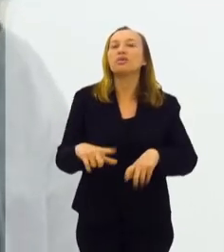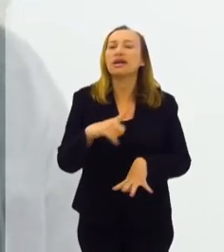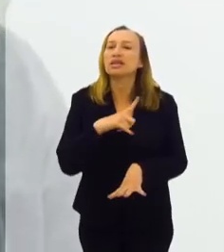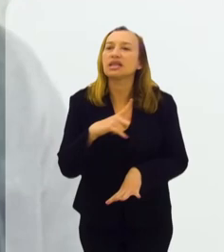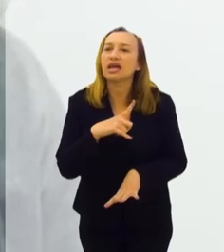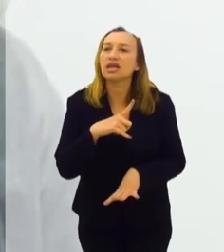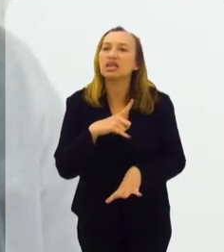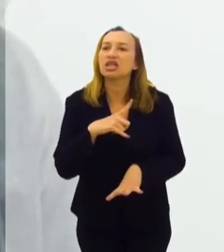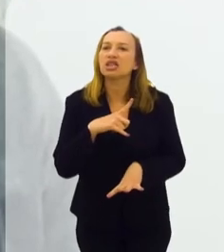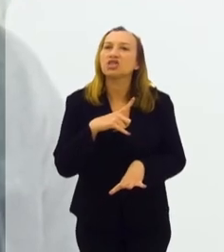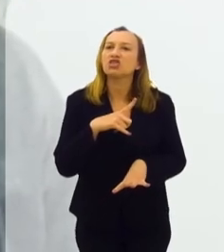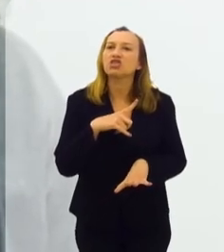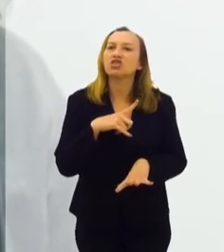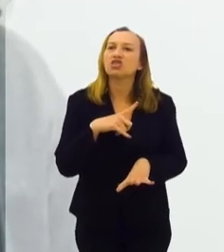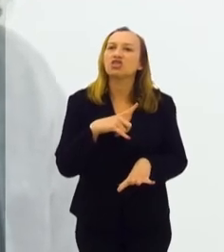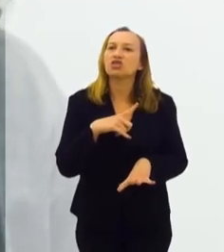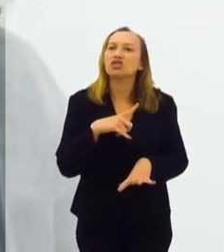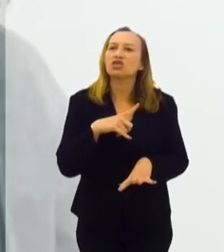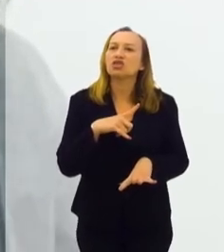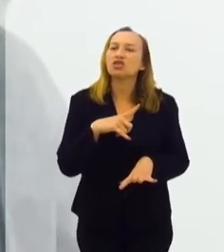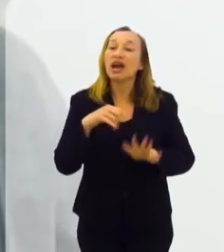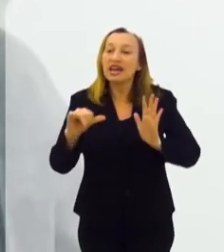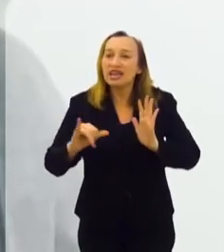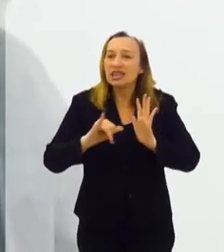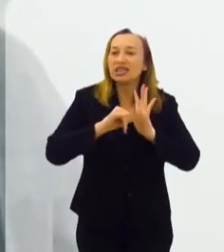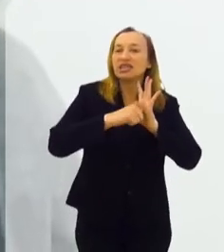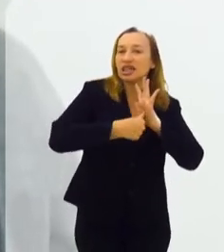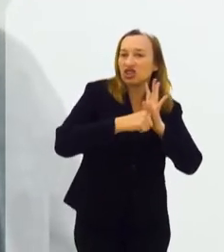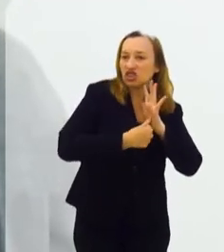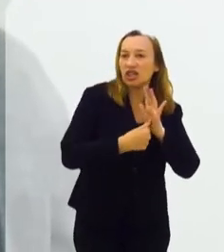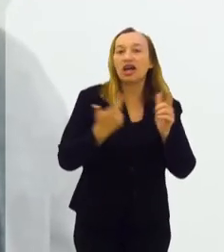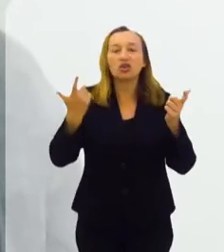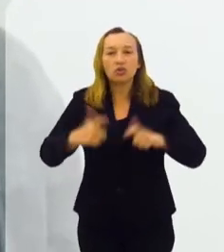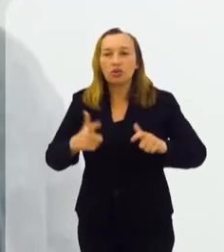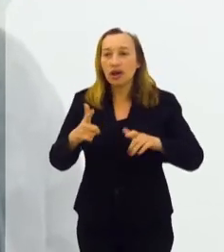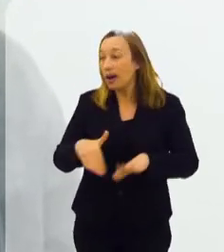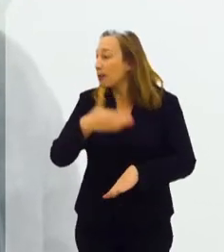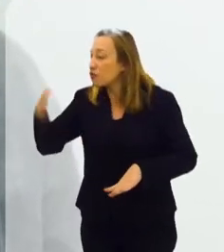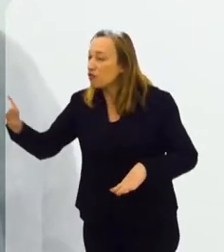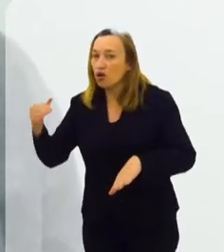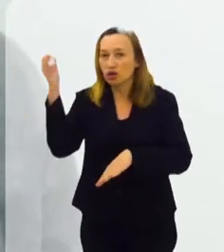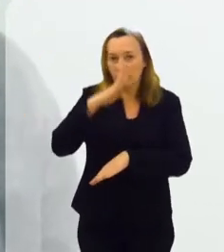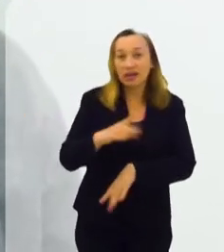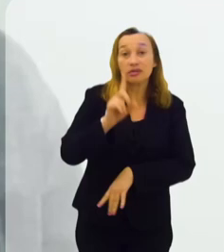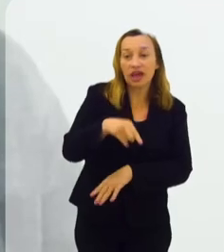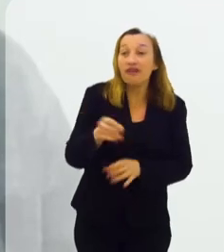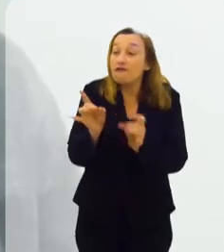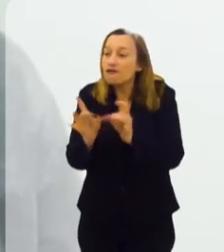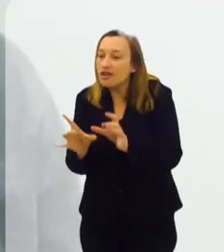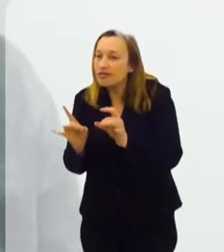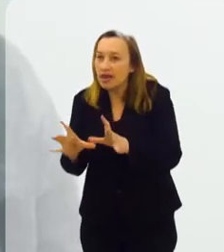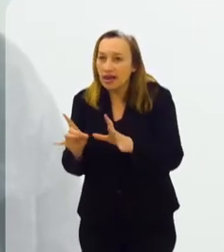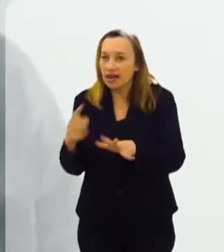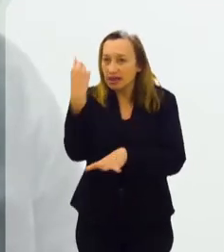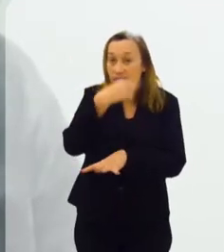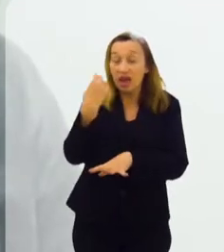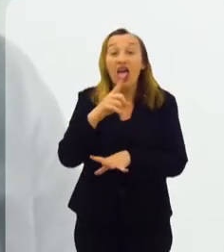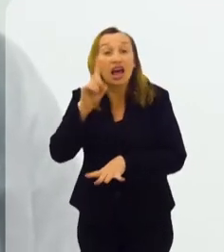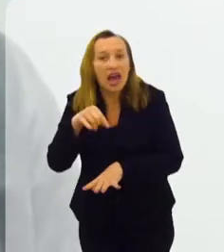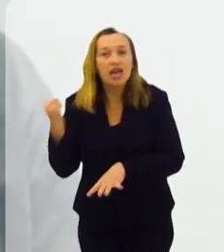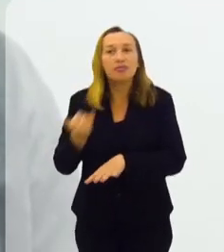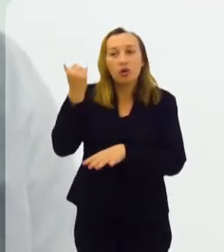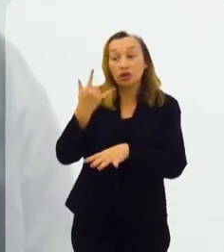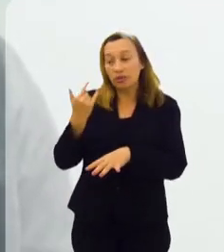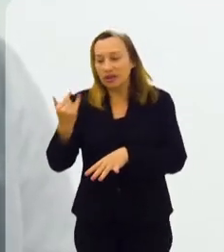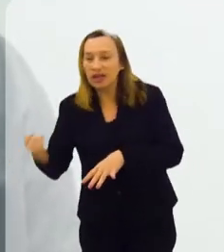também a possibilidade de levar a identidade territorial para fora do Brasil, né, vender essa imagem